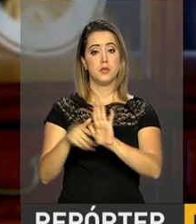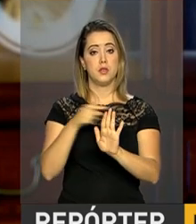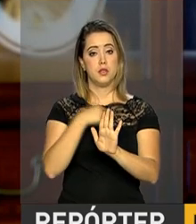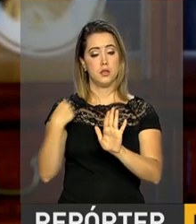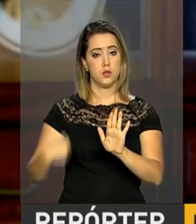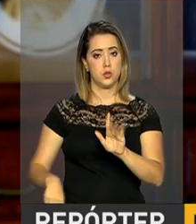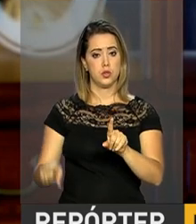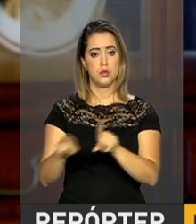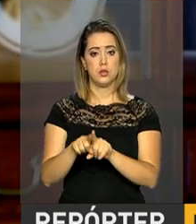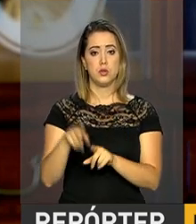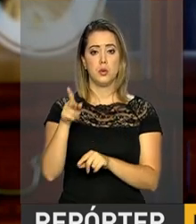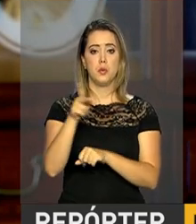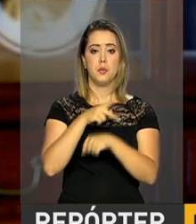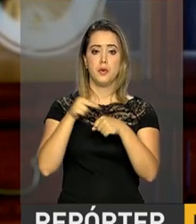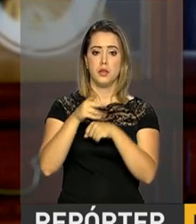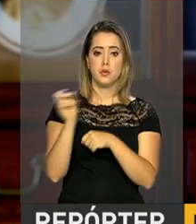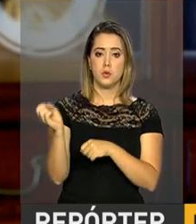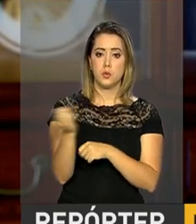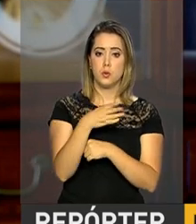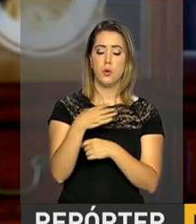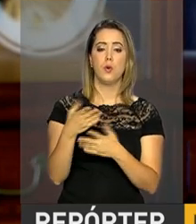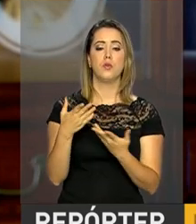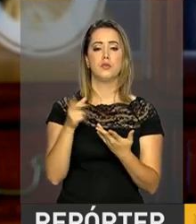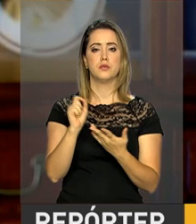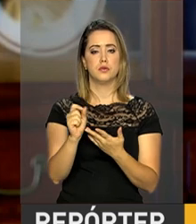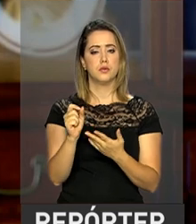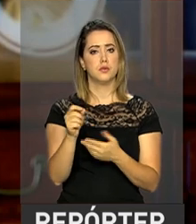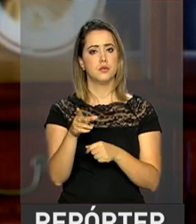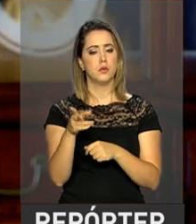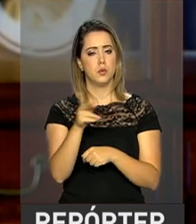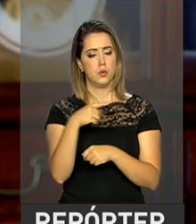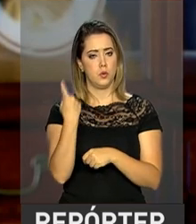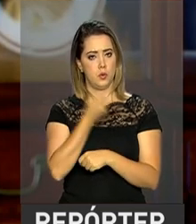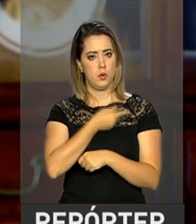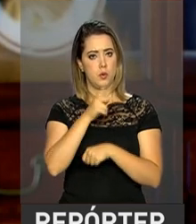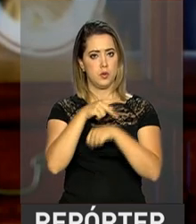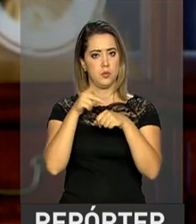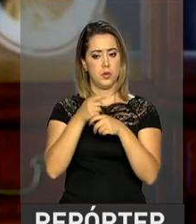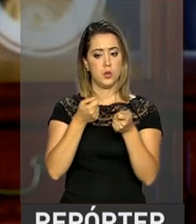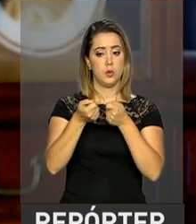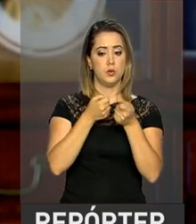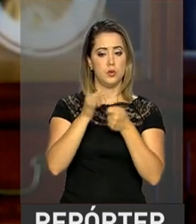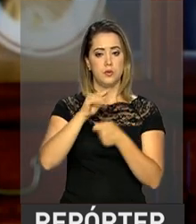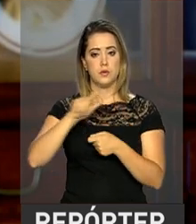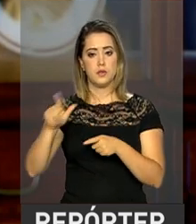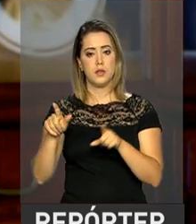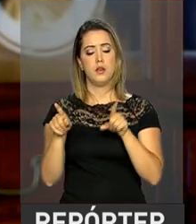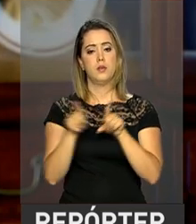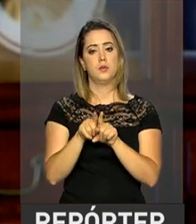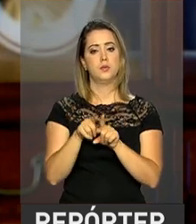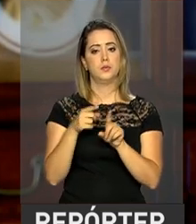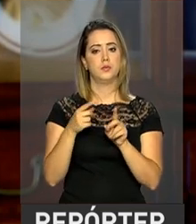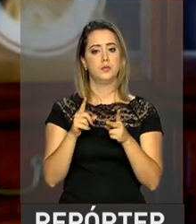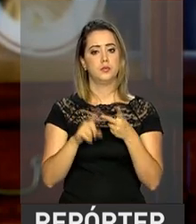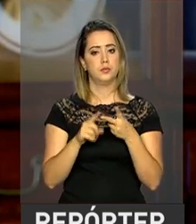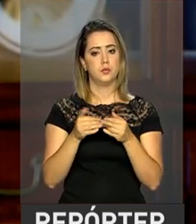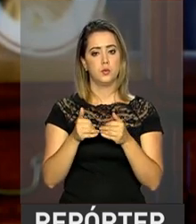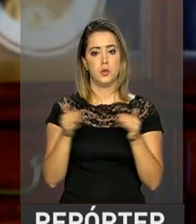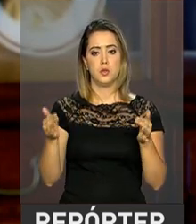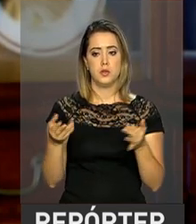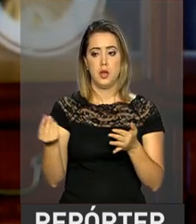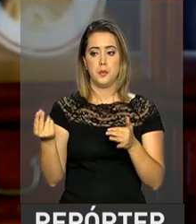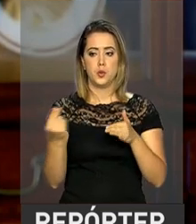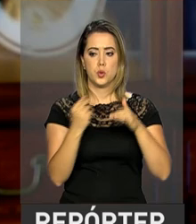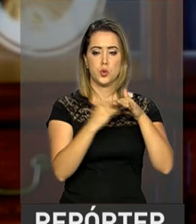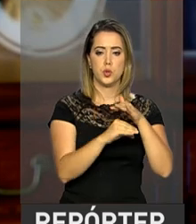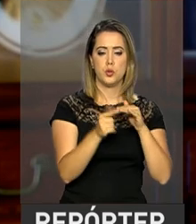que está fazendo reformas, um país que tem compromisso com a disciplina fiscal, um país que se abre aos